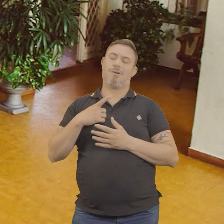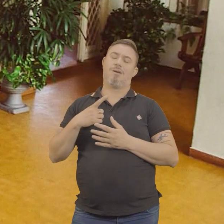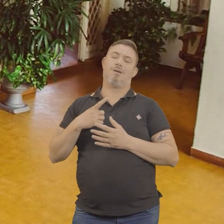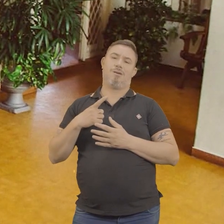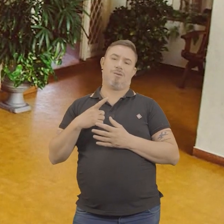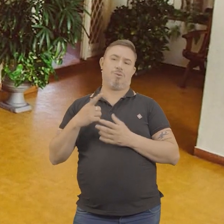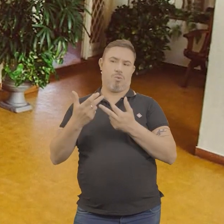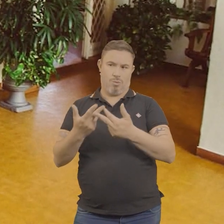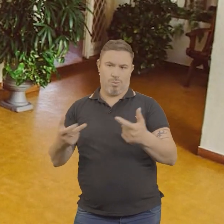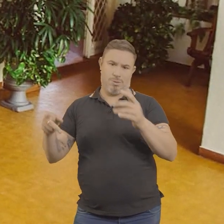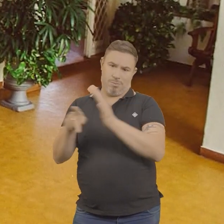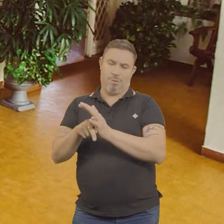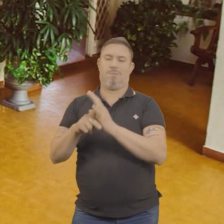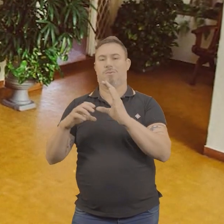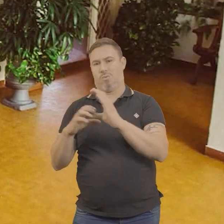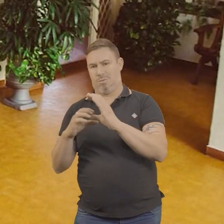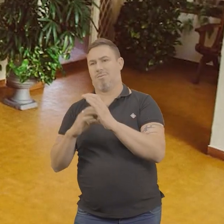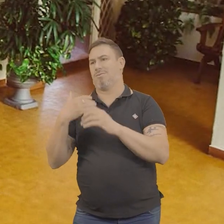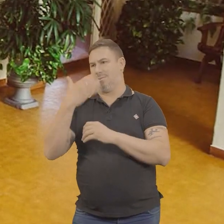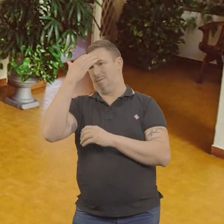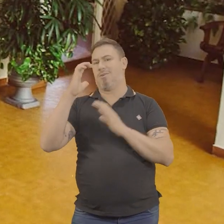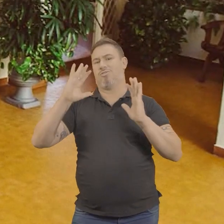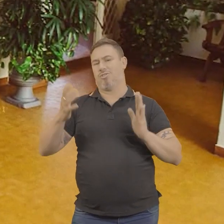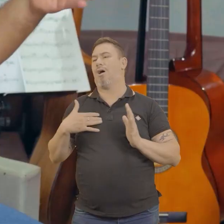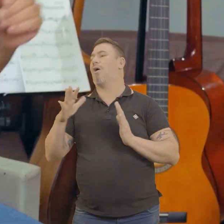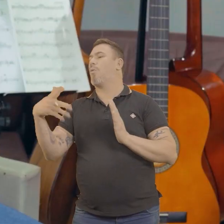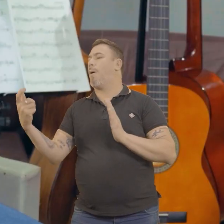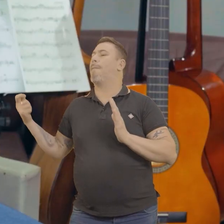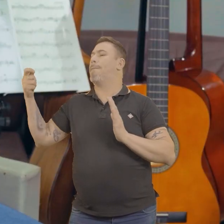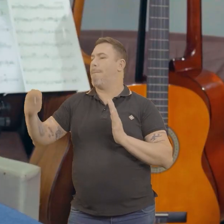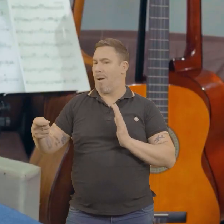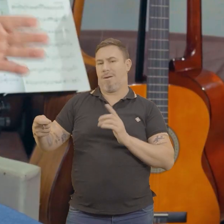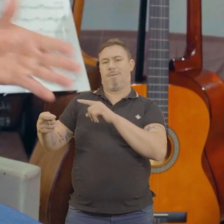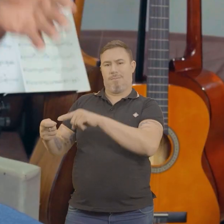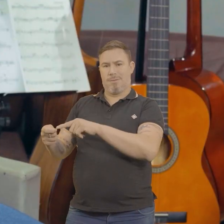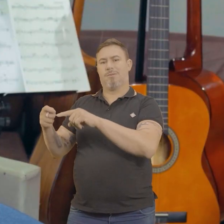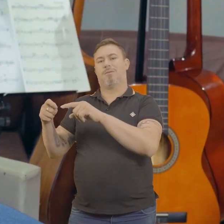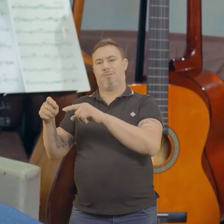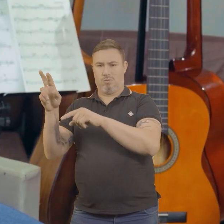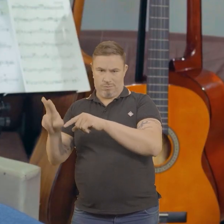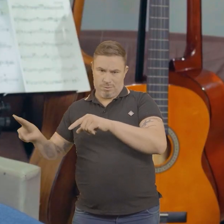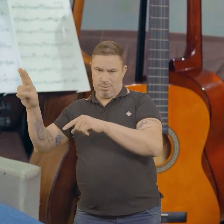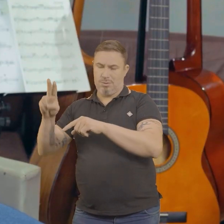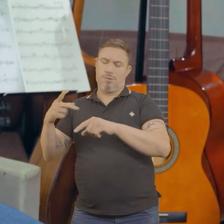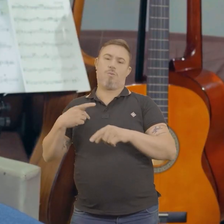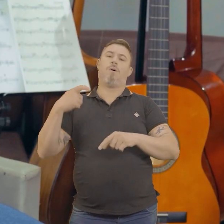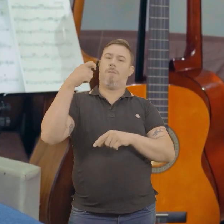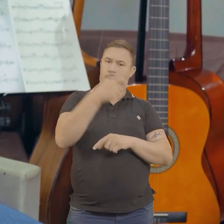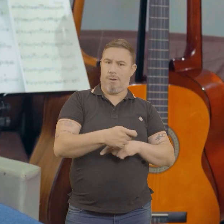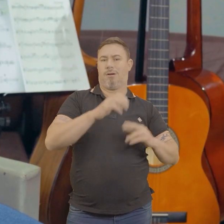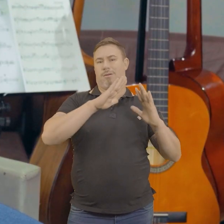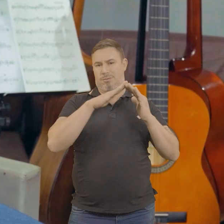UES, bebedouros. A gente já sabia quais funcionários eram pagos pela universidade, quais eram fruto